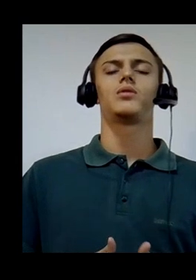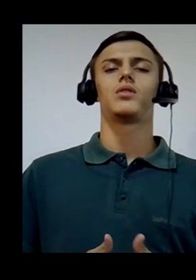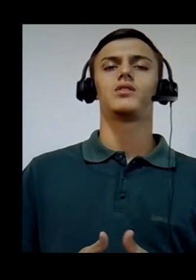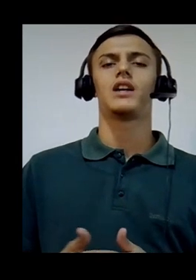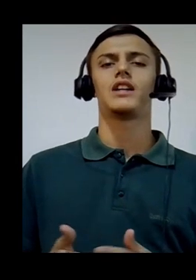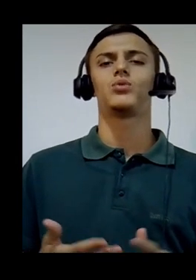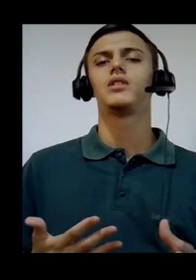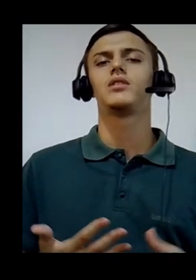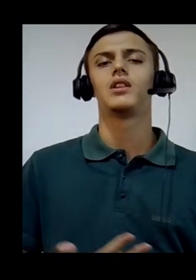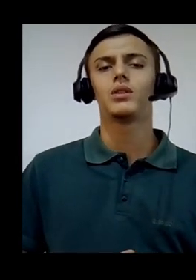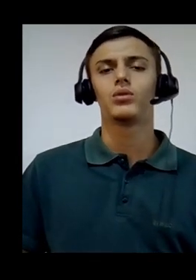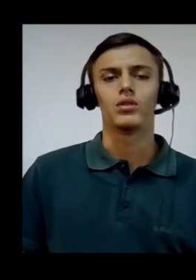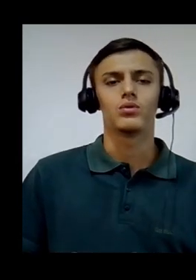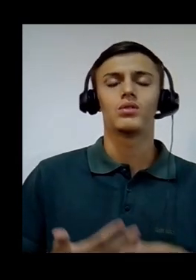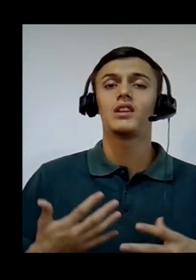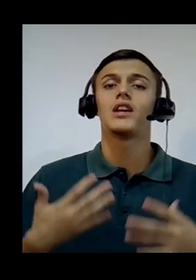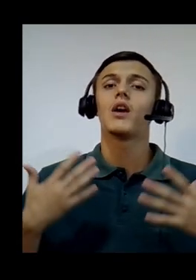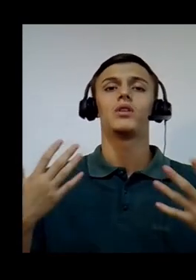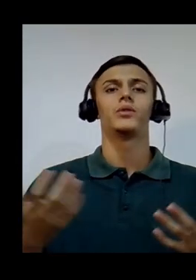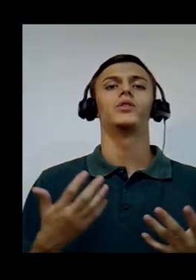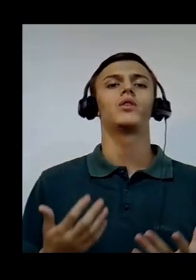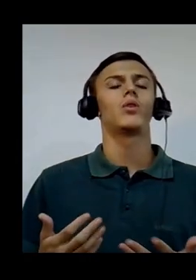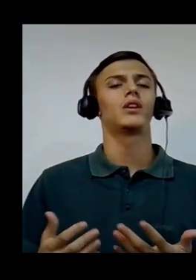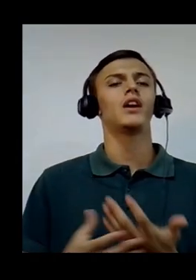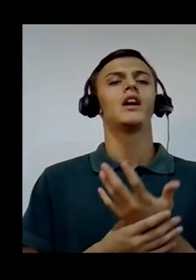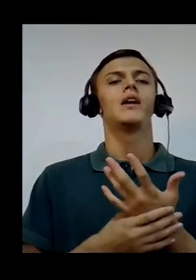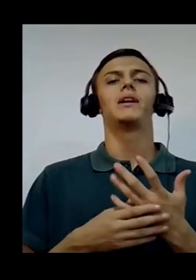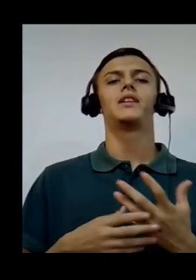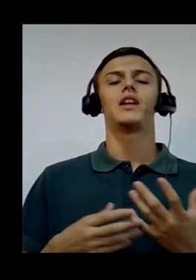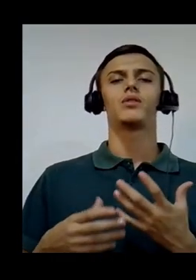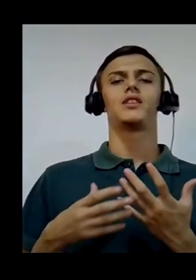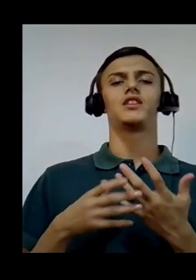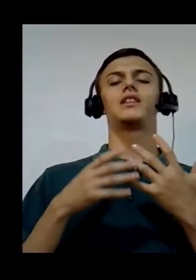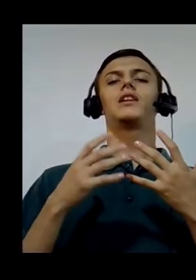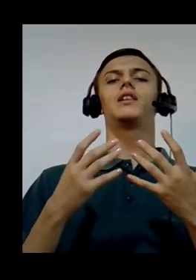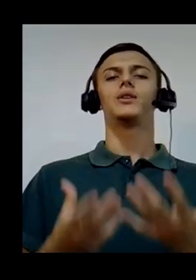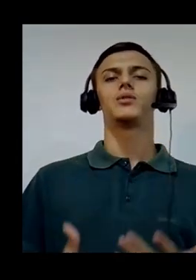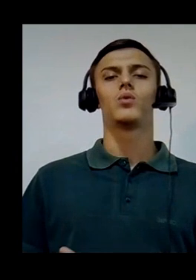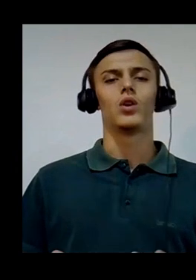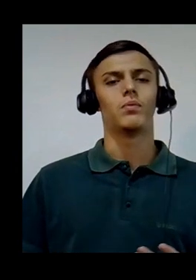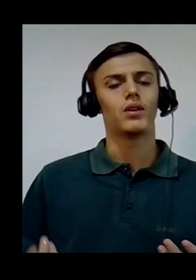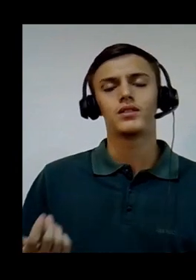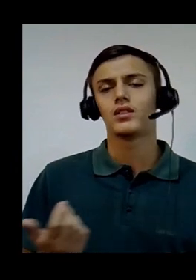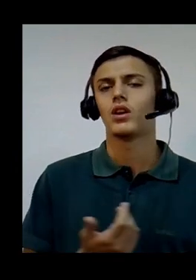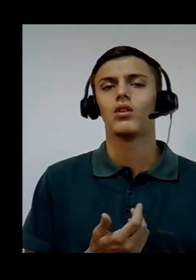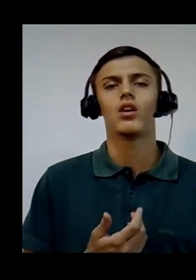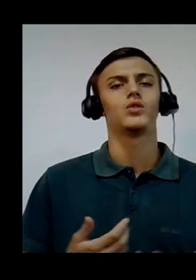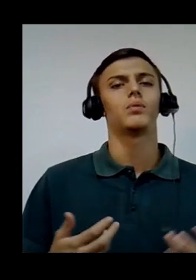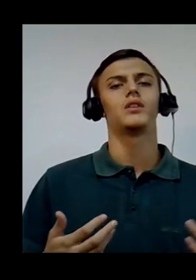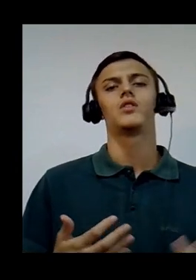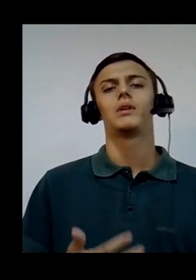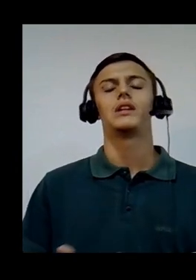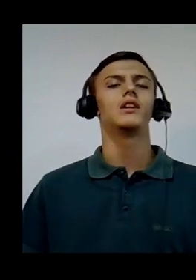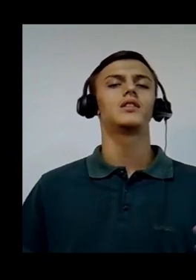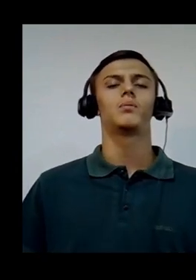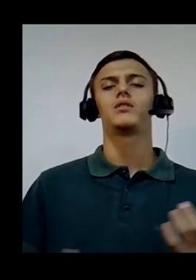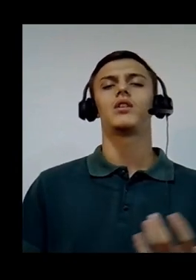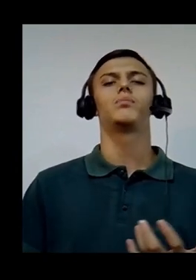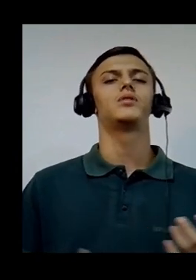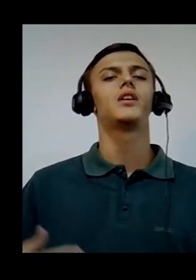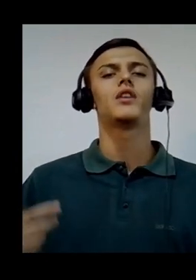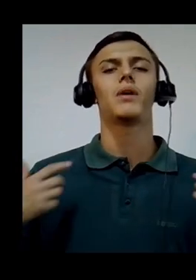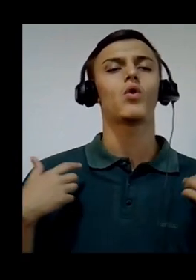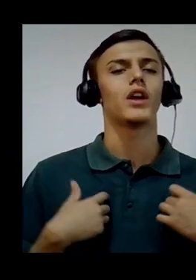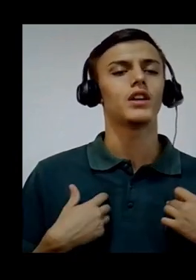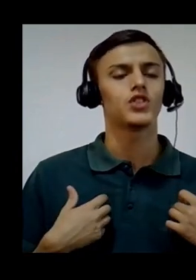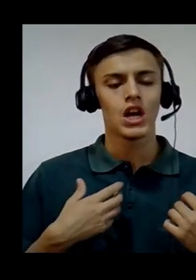tipo de serviço ou atividade utilizando adornos. O que que é um adorno? É qualquer material que esteja atrelado ao seu corpo. Pode ser um relógio, pode ser uma aliança, pode